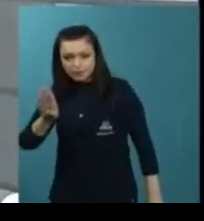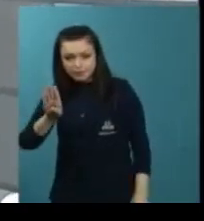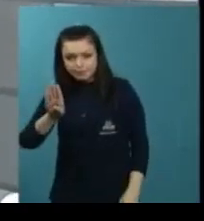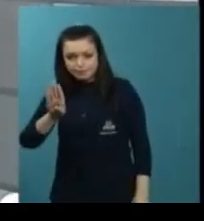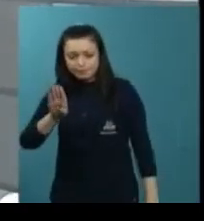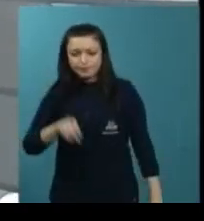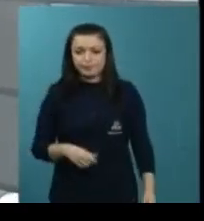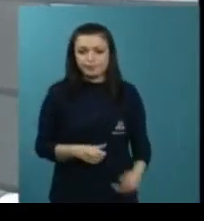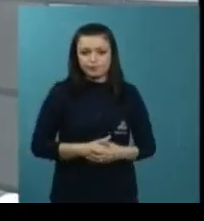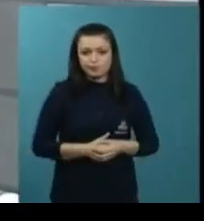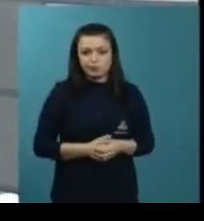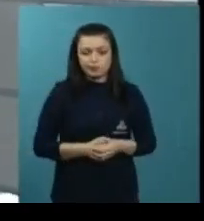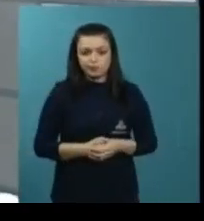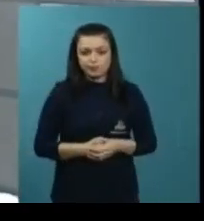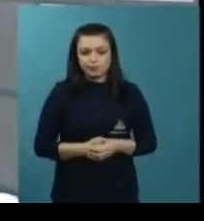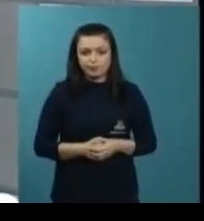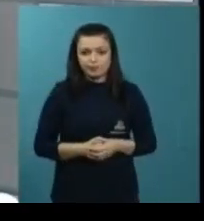B.